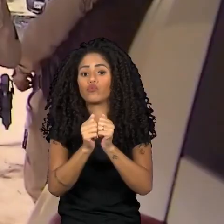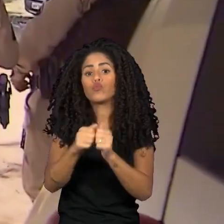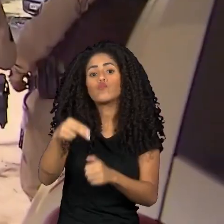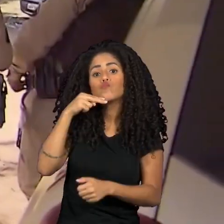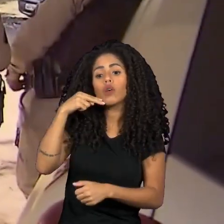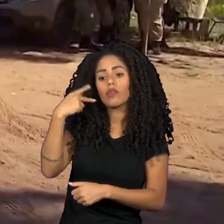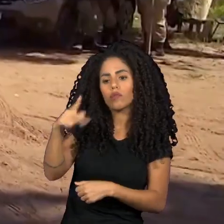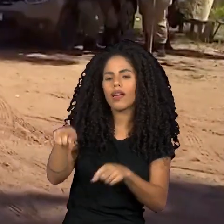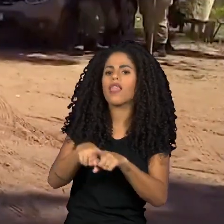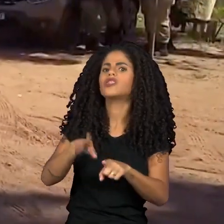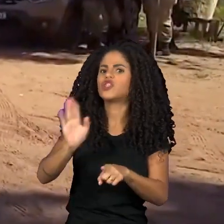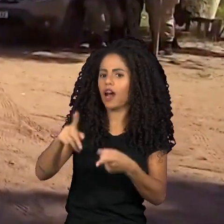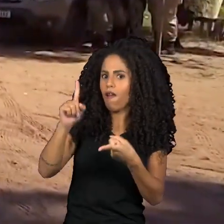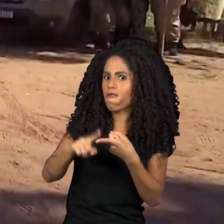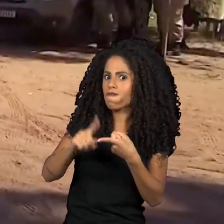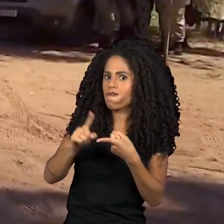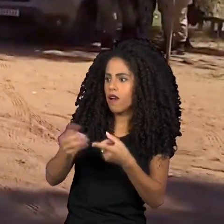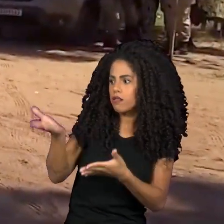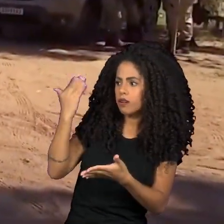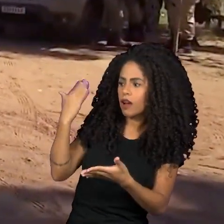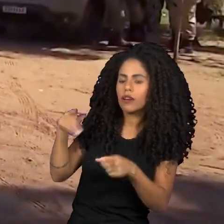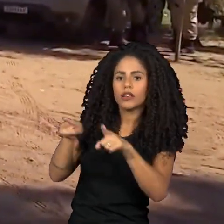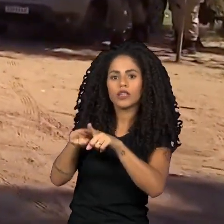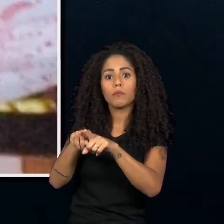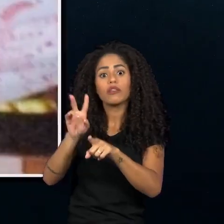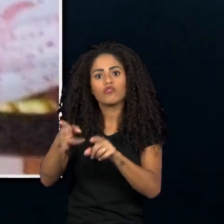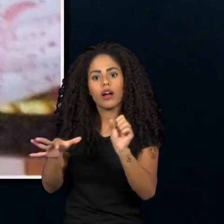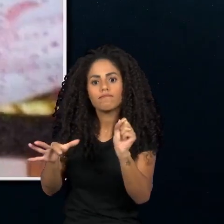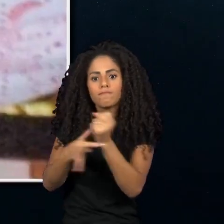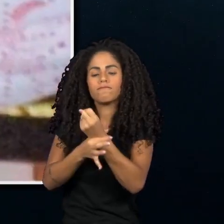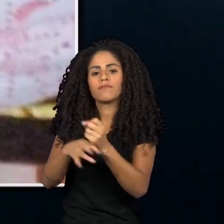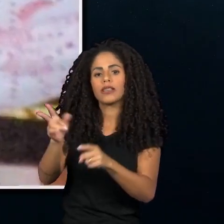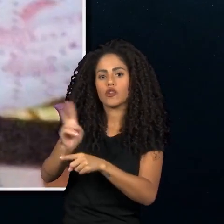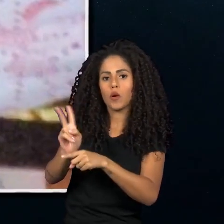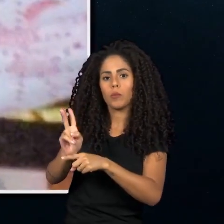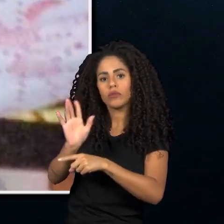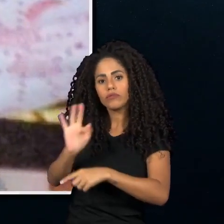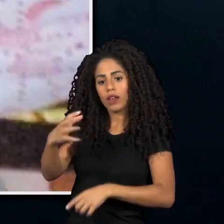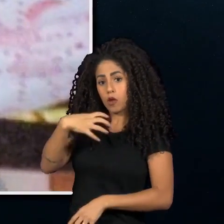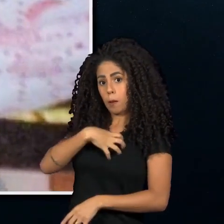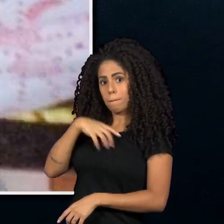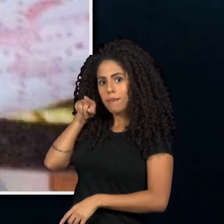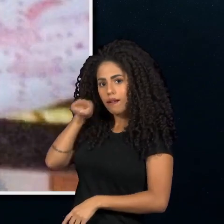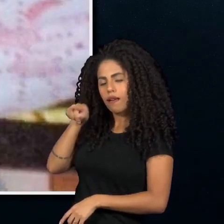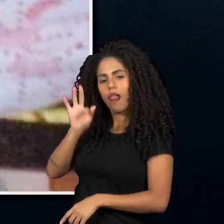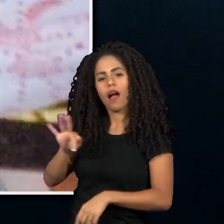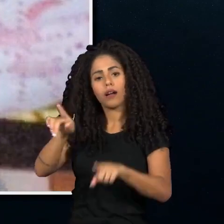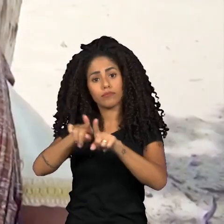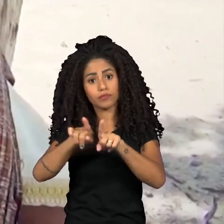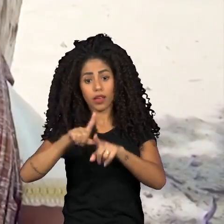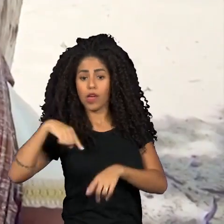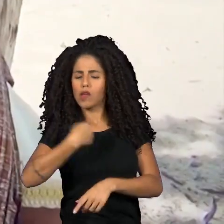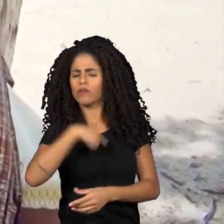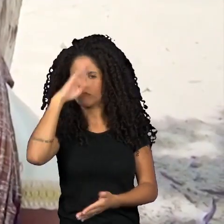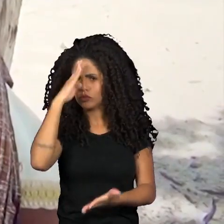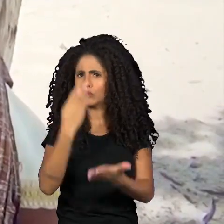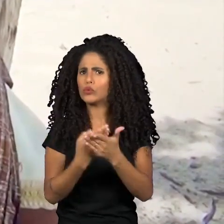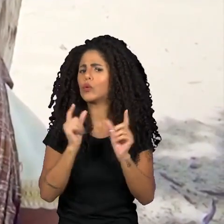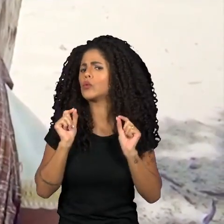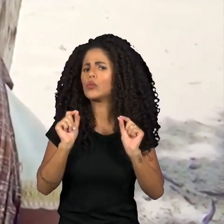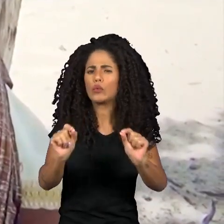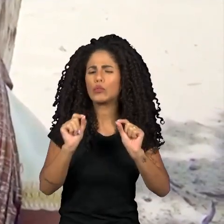já sofria ameaças e estava no programa de proteção da Polícia Militar Baiana. E a gente acredita de verdade que se